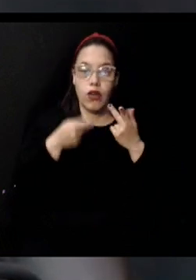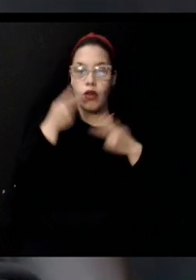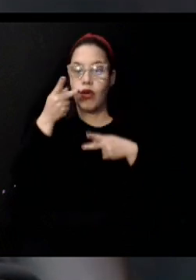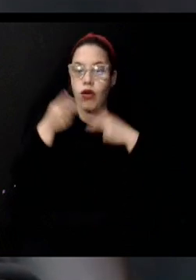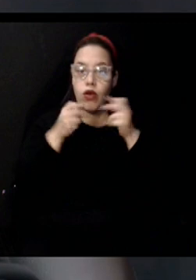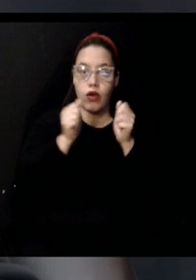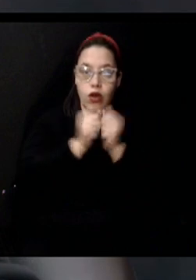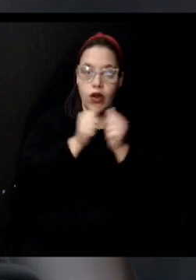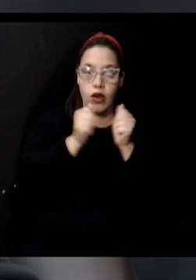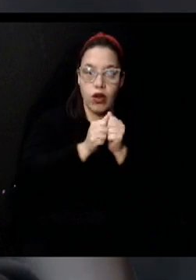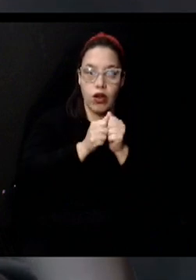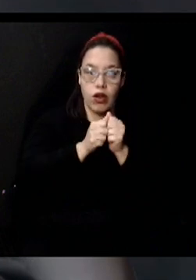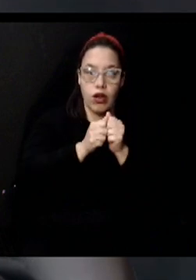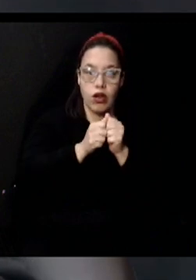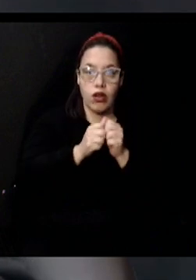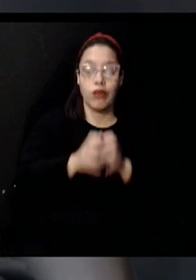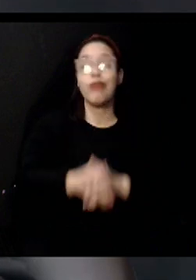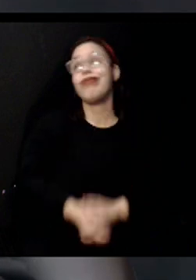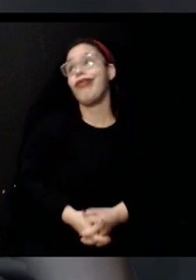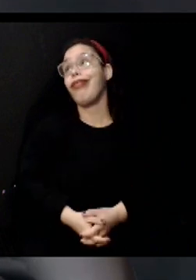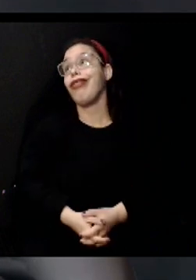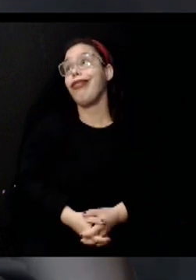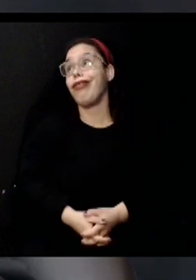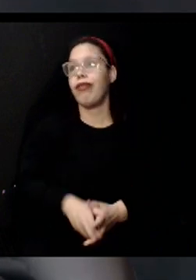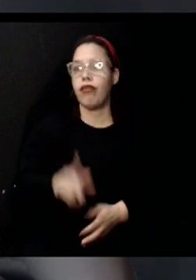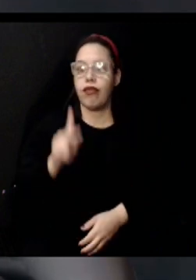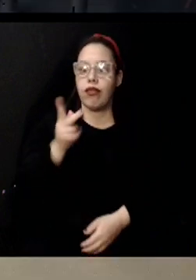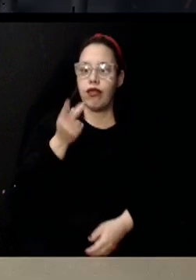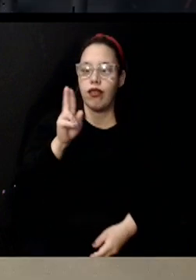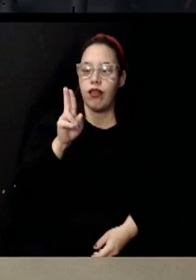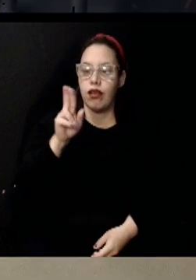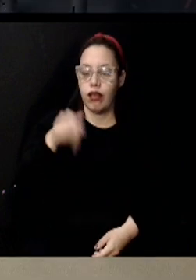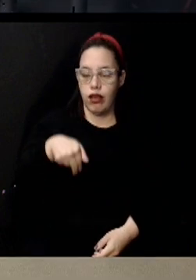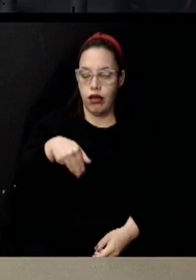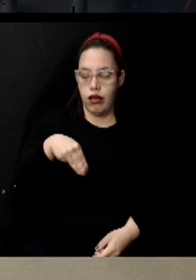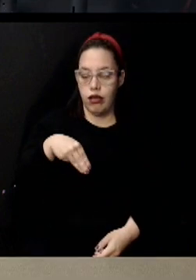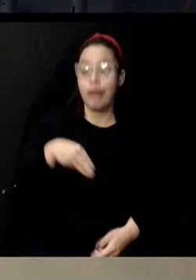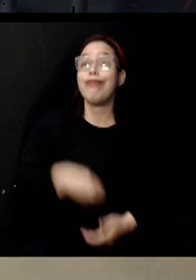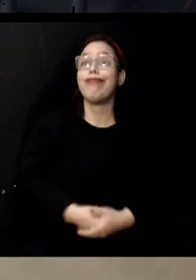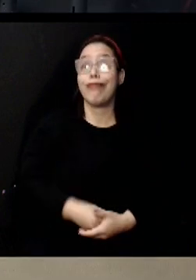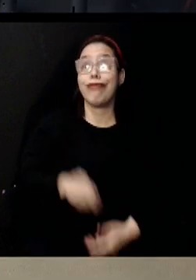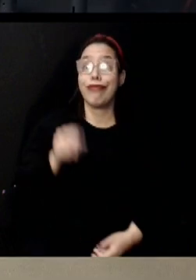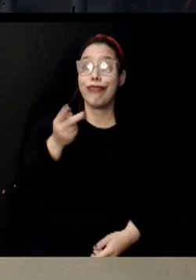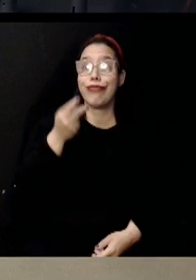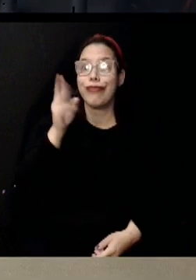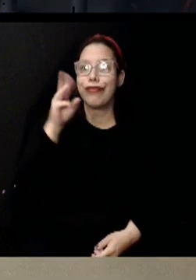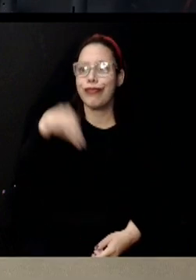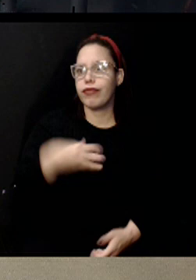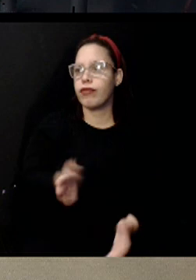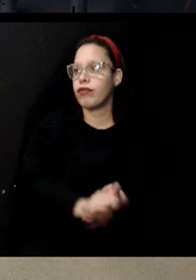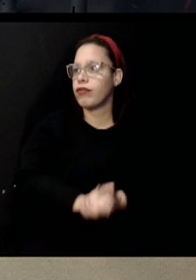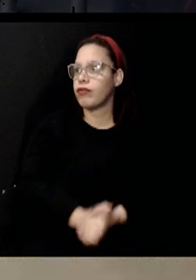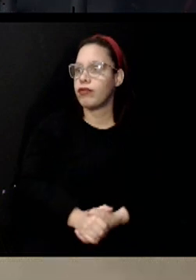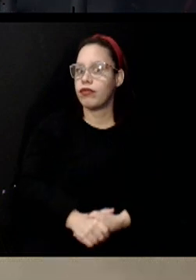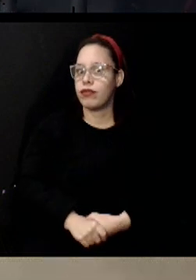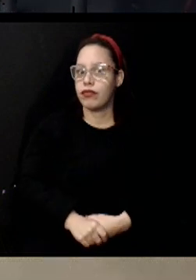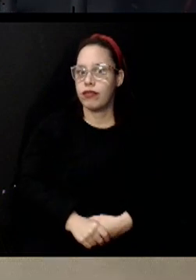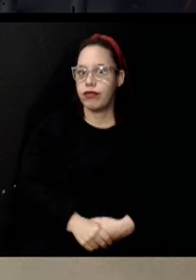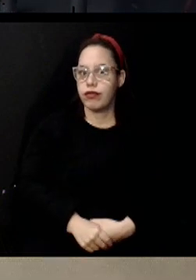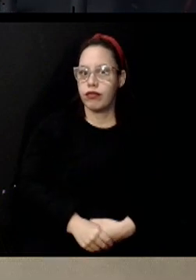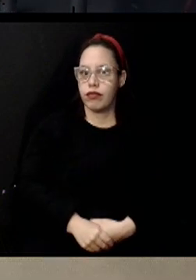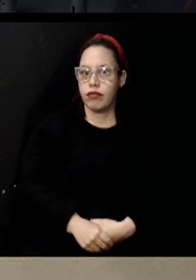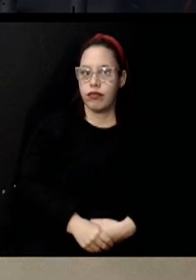só faz "uhum", Uhum. que está também lá no tal do No celularzinho, uhum. né. Exa Uhum. Então, essa falta de